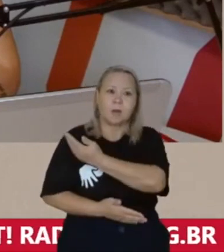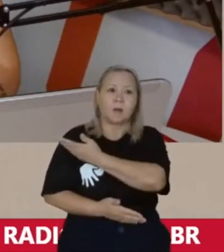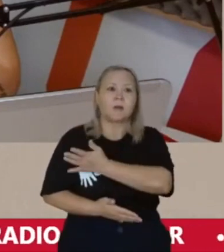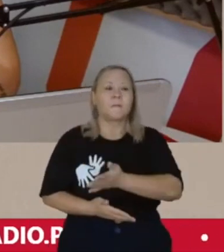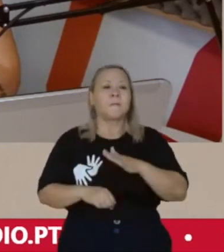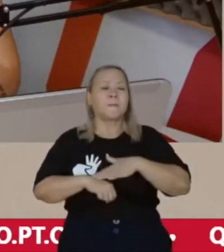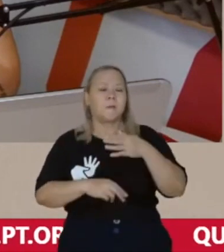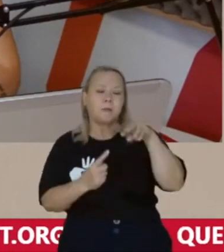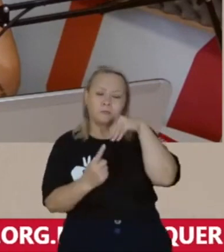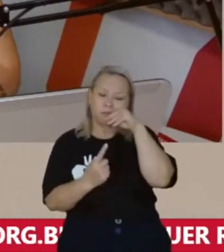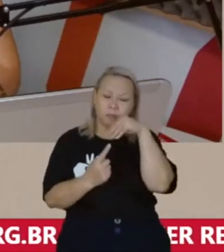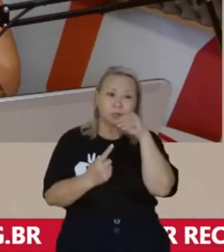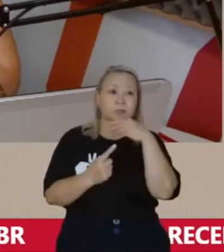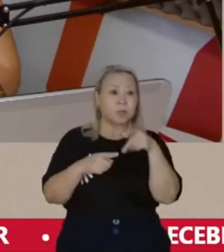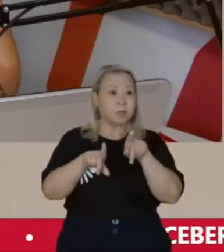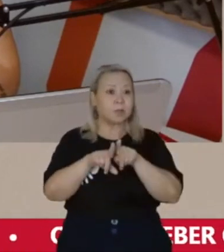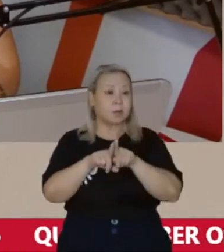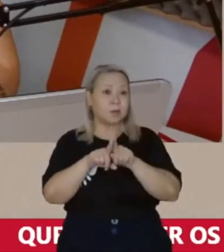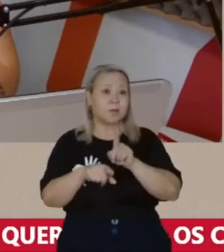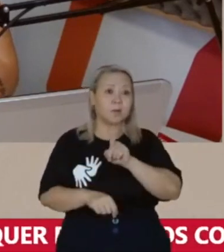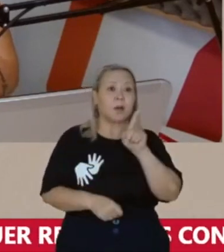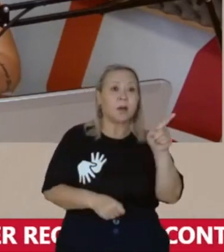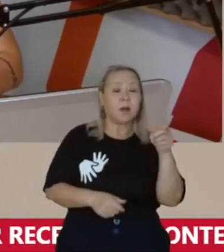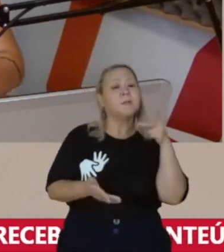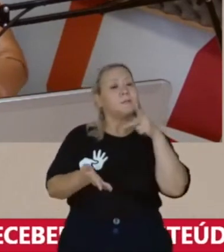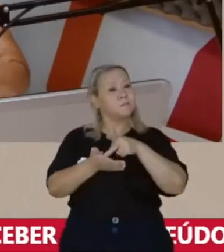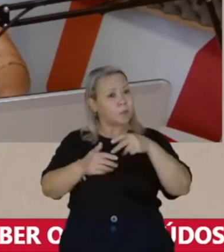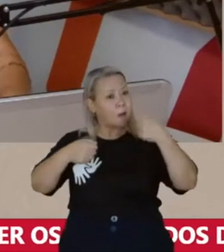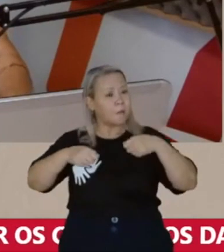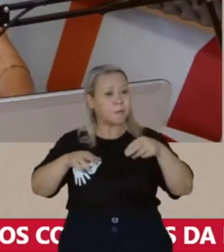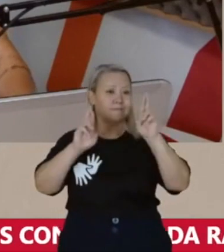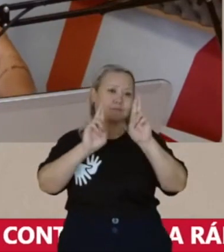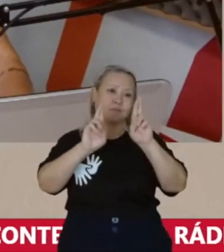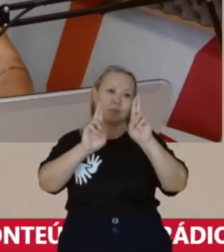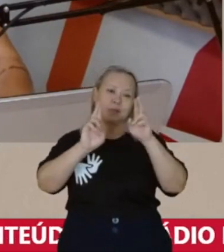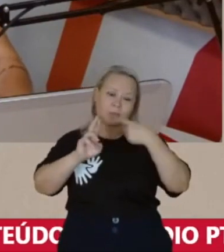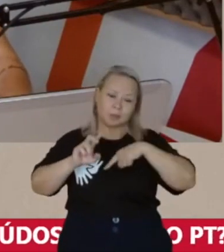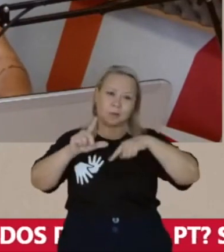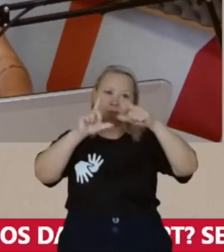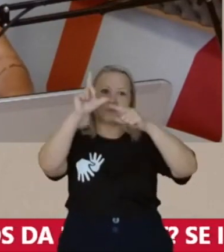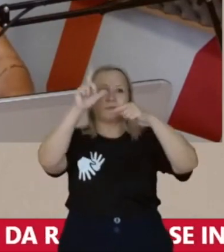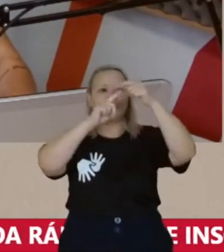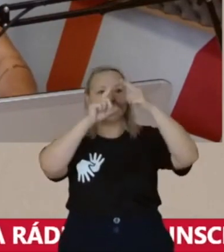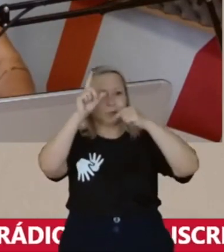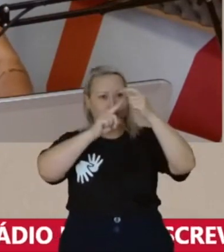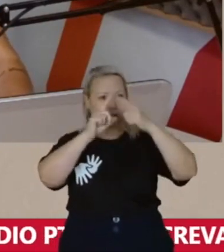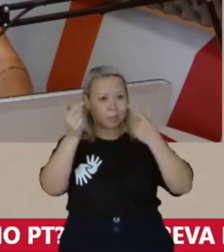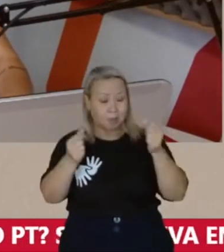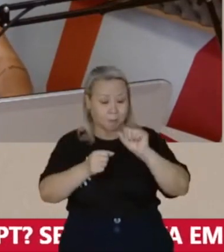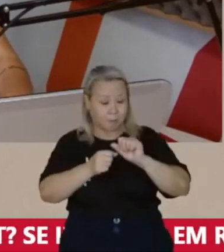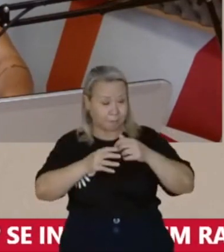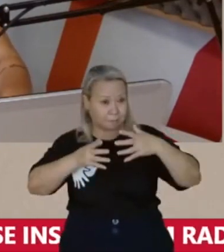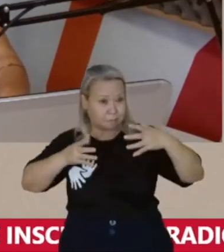mais vulneráveis, daquelas que realmente precisam da esperança da nossa estrela para fazer a